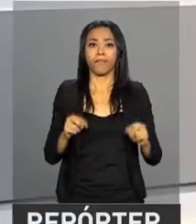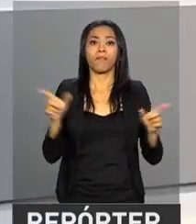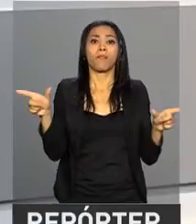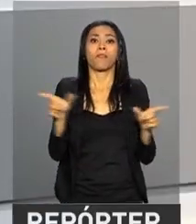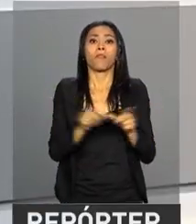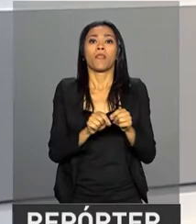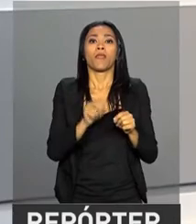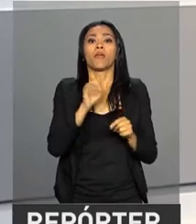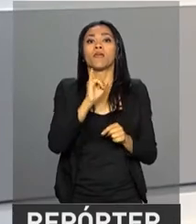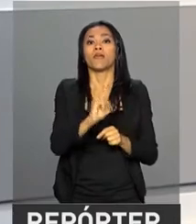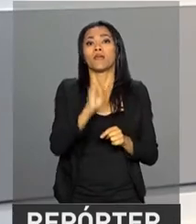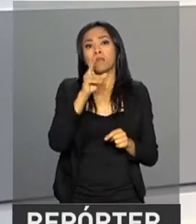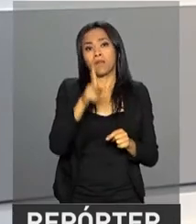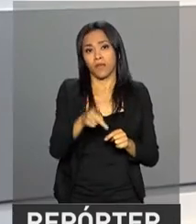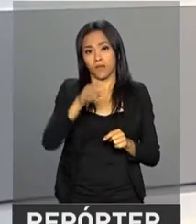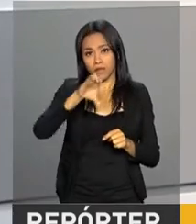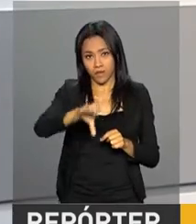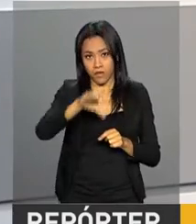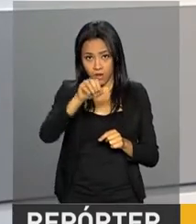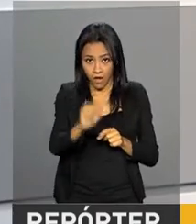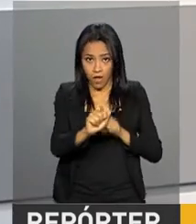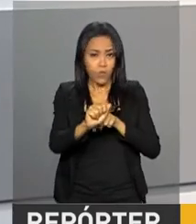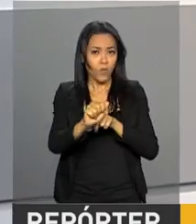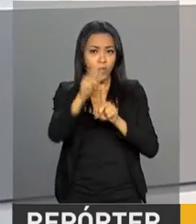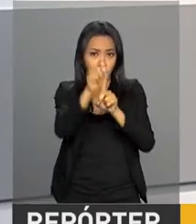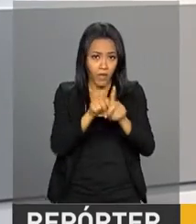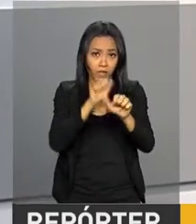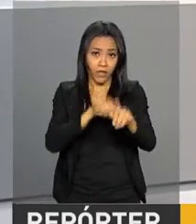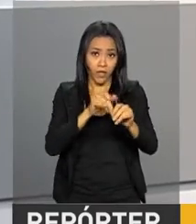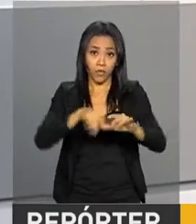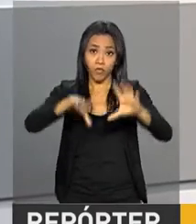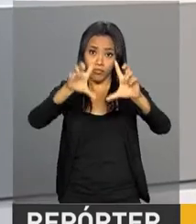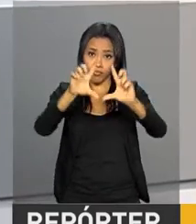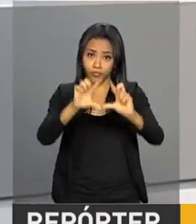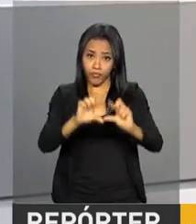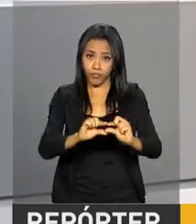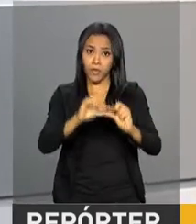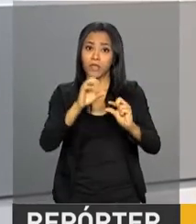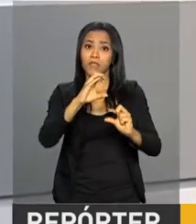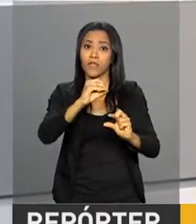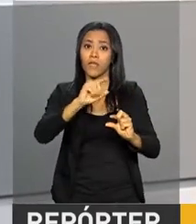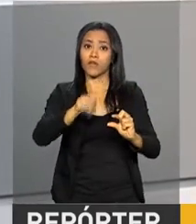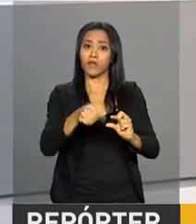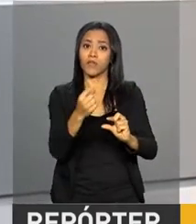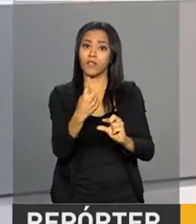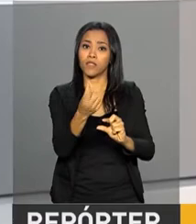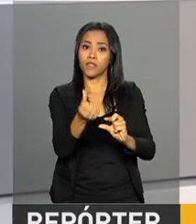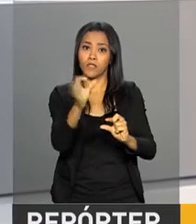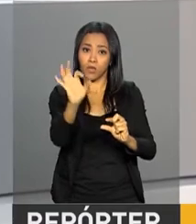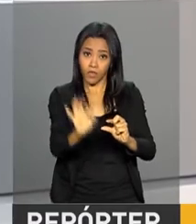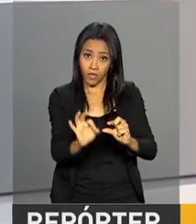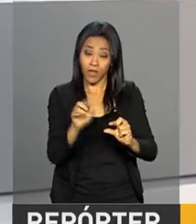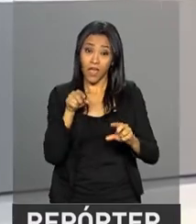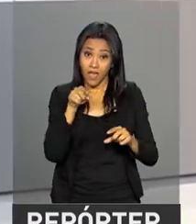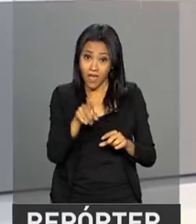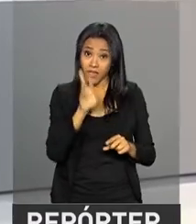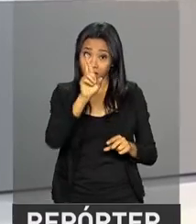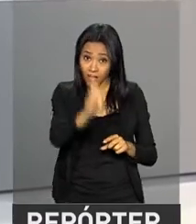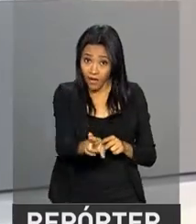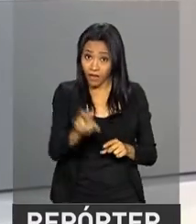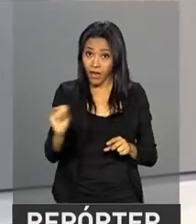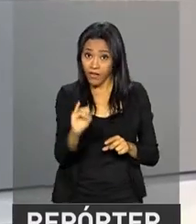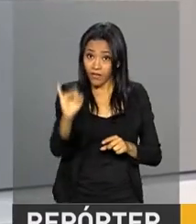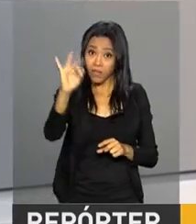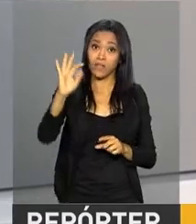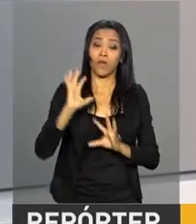preços ao consumidor amplo especial de setembro desacelerou para 0,16 por cento com o resultado a inflação oficial